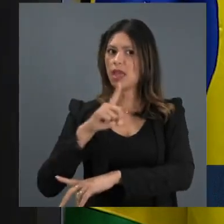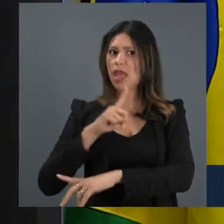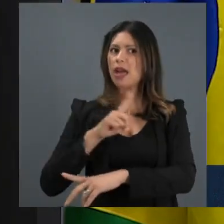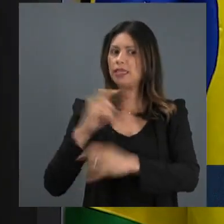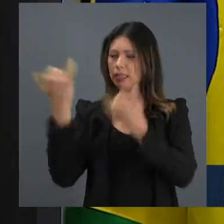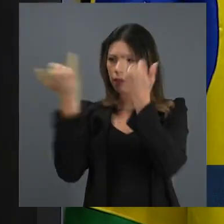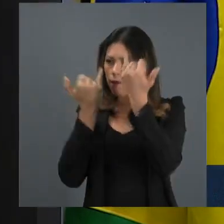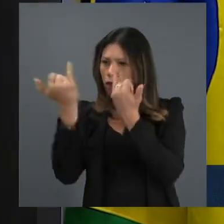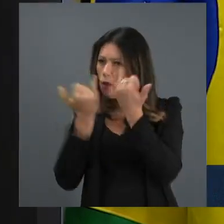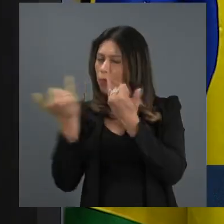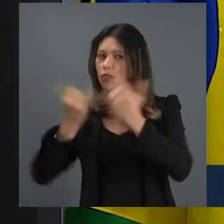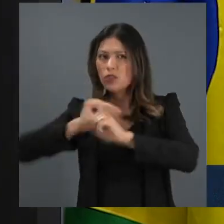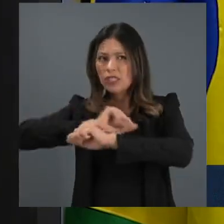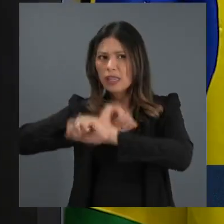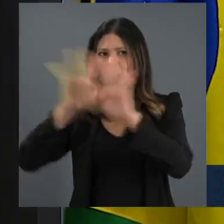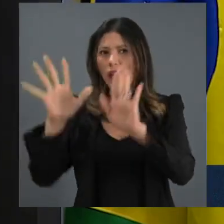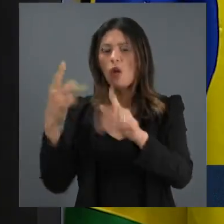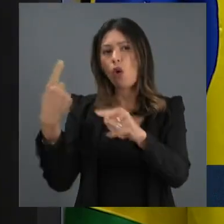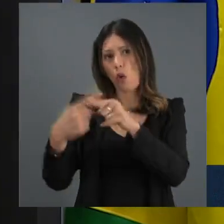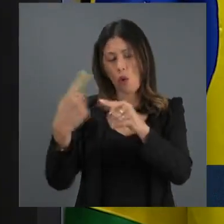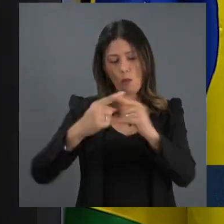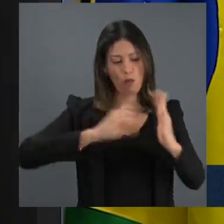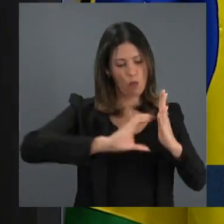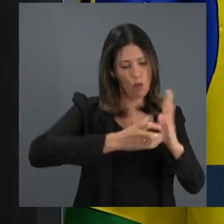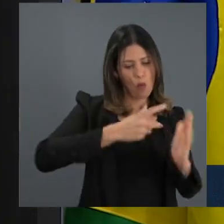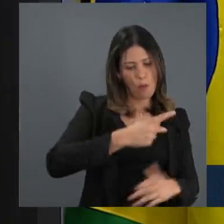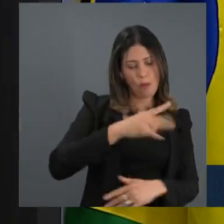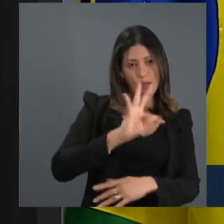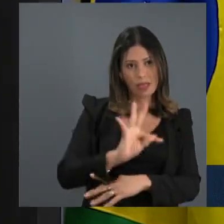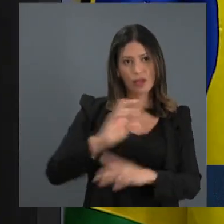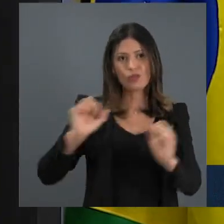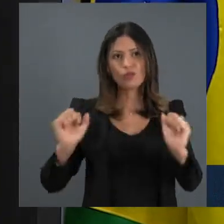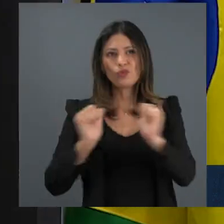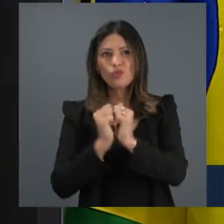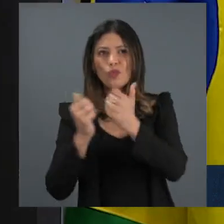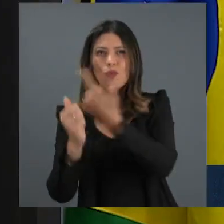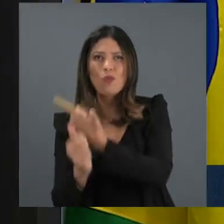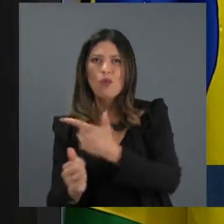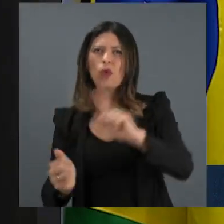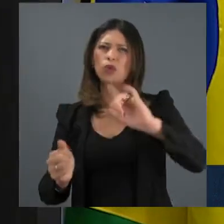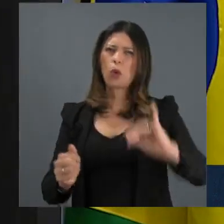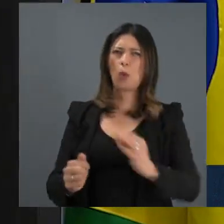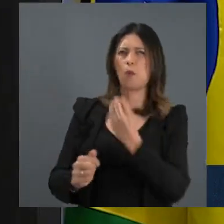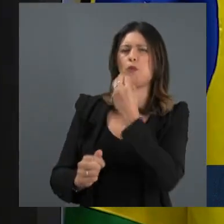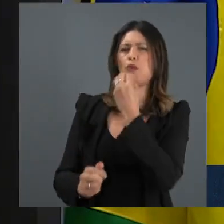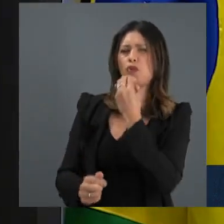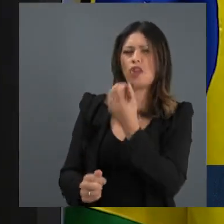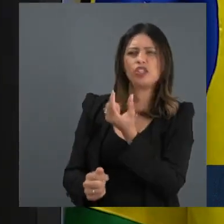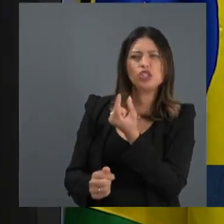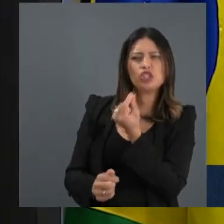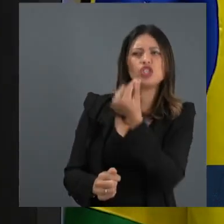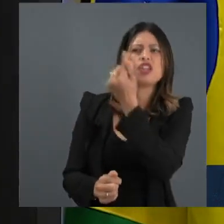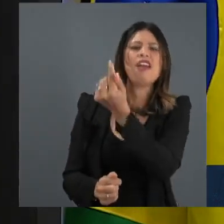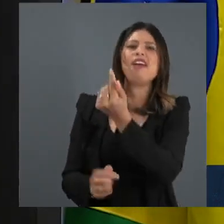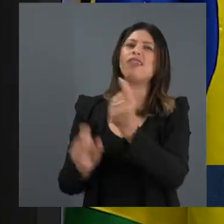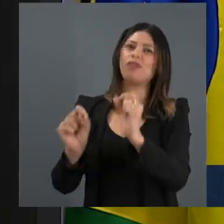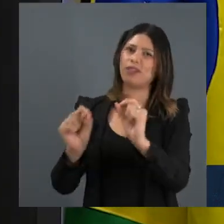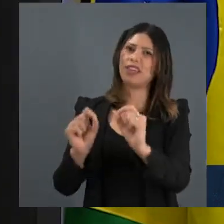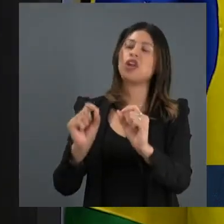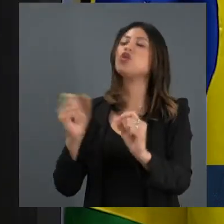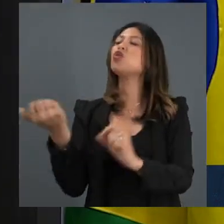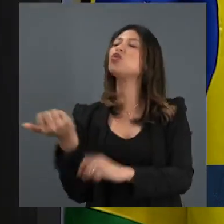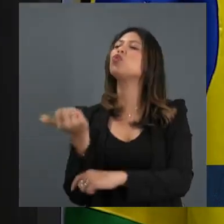para concluir que o PT e seus aliados estão mais preocupados com o oportunismo eleitoral do que realmente ajudar